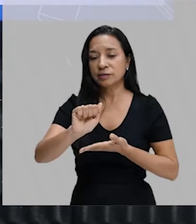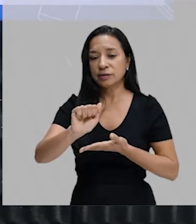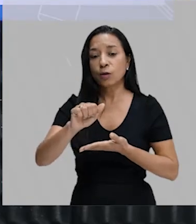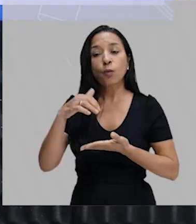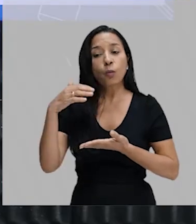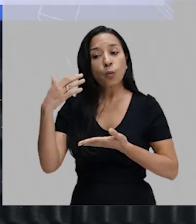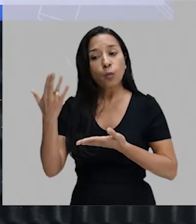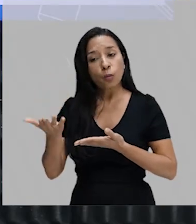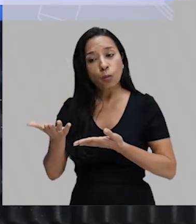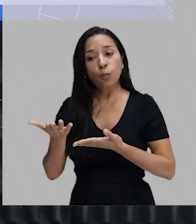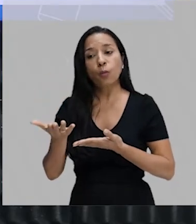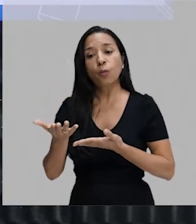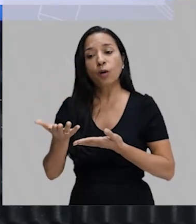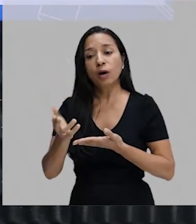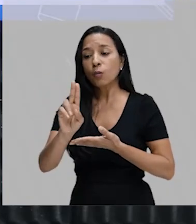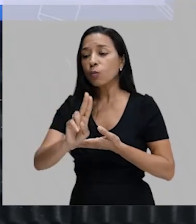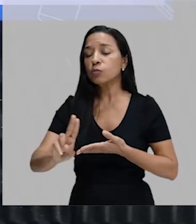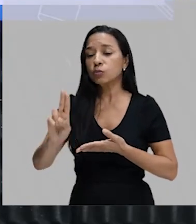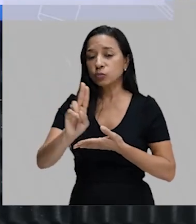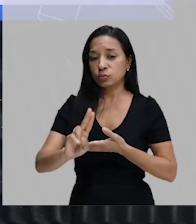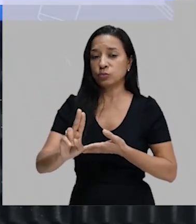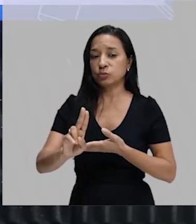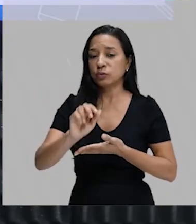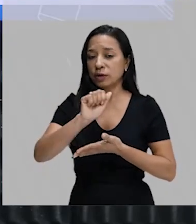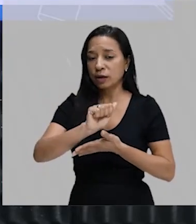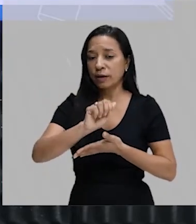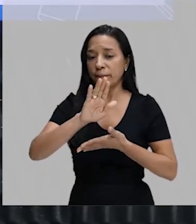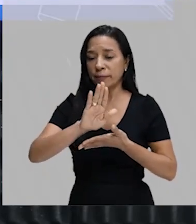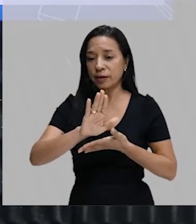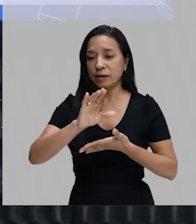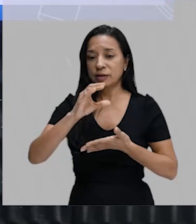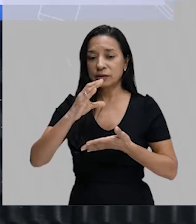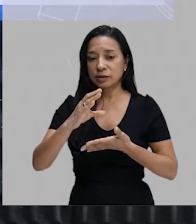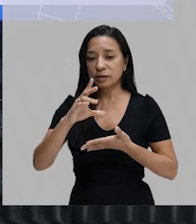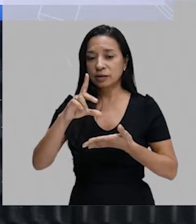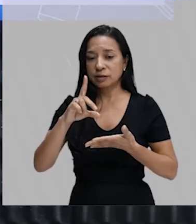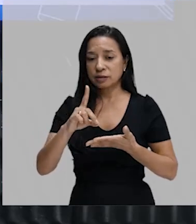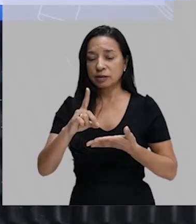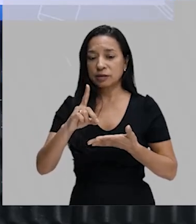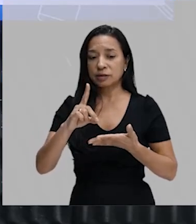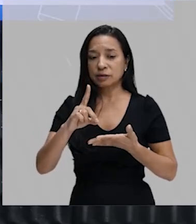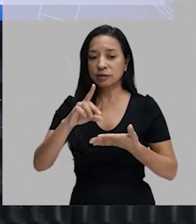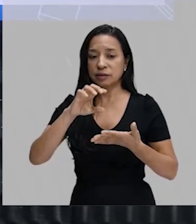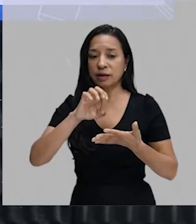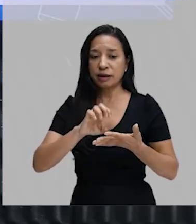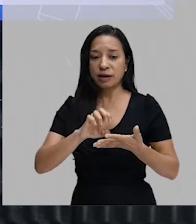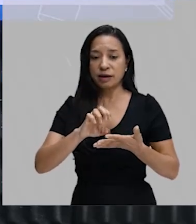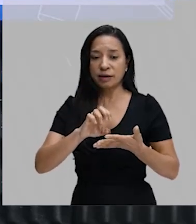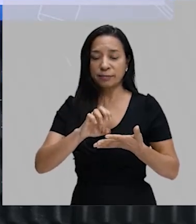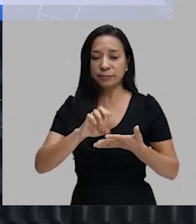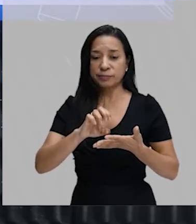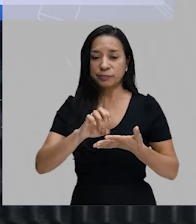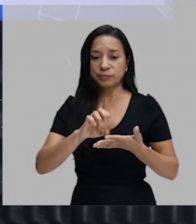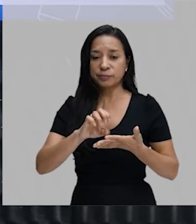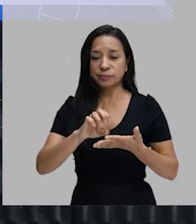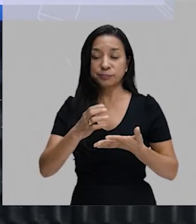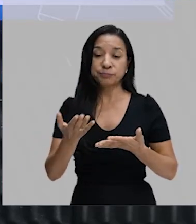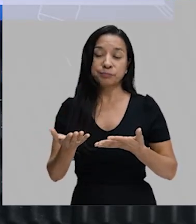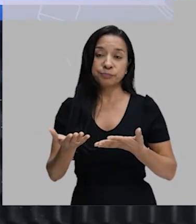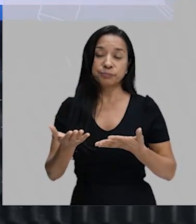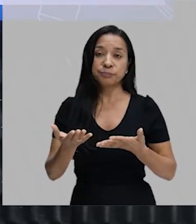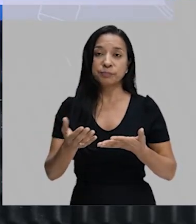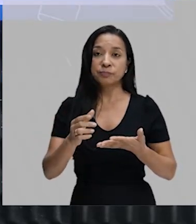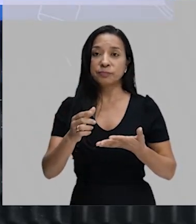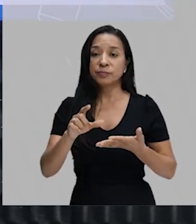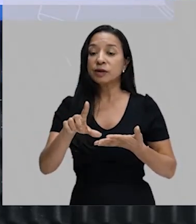conjugação dessas aqui? Pretérito imperfeito, pretérito perfeito, pretérito indefinido, presente dele subjuntivo ou